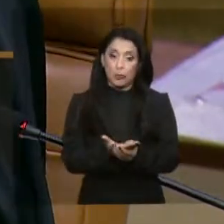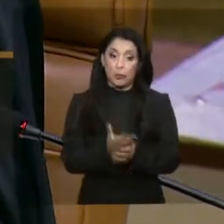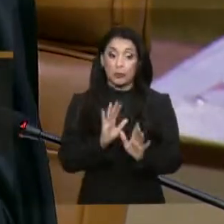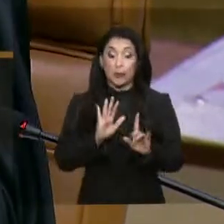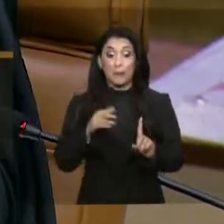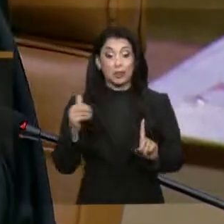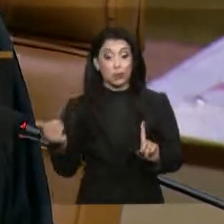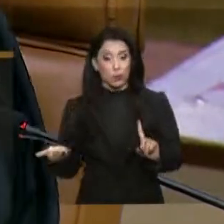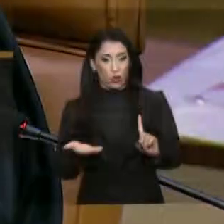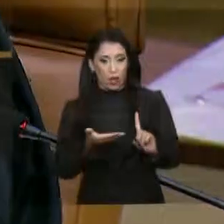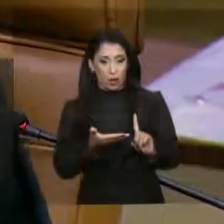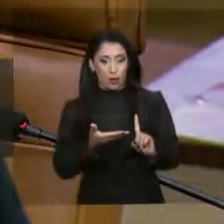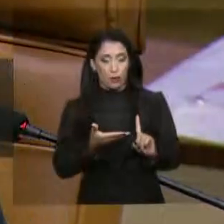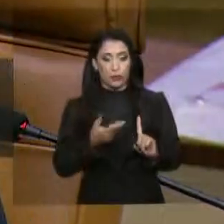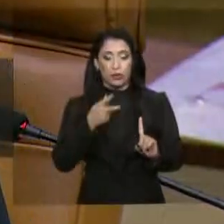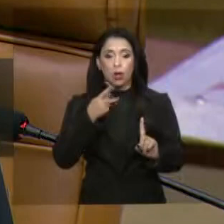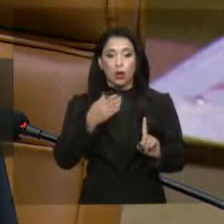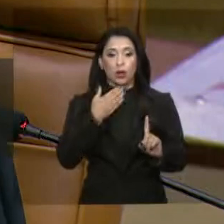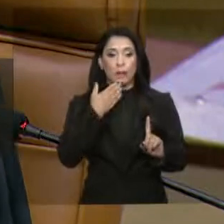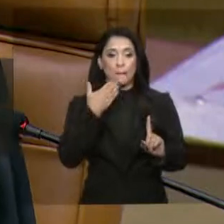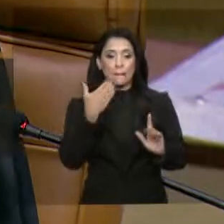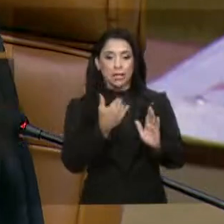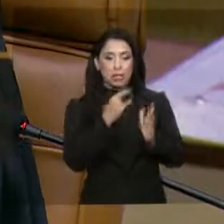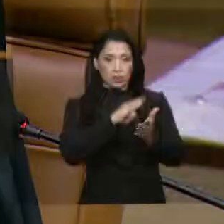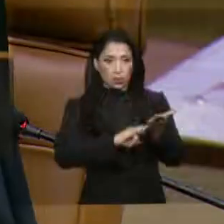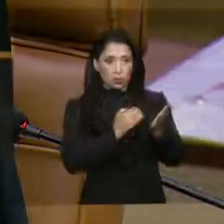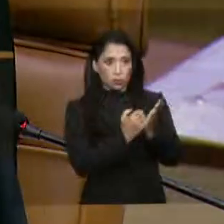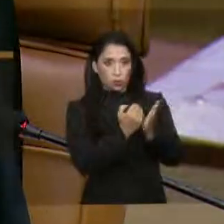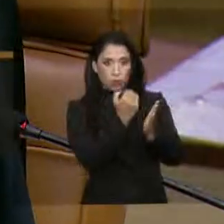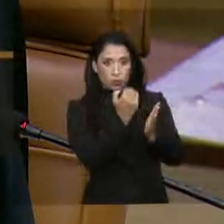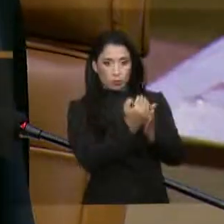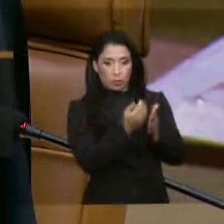do réu de que a petição apresentada em